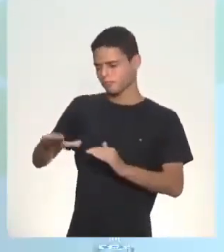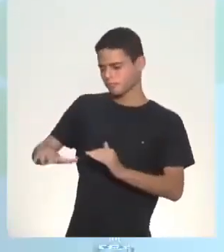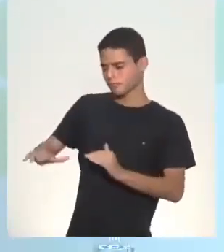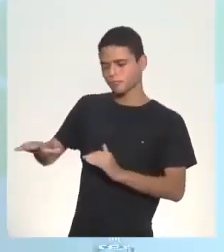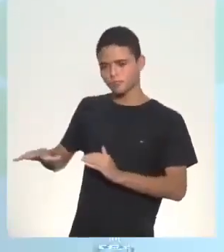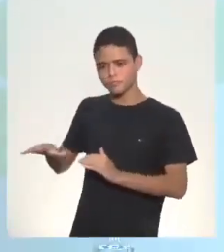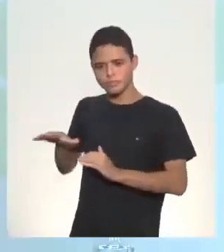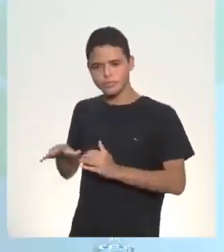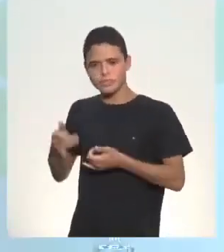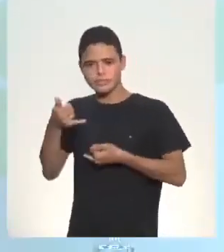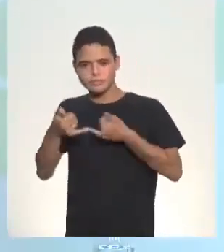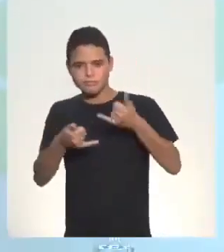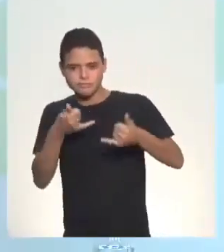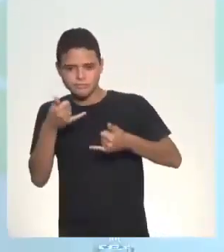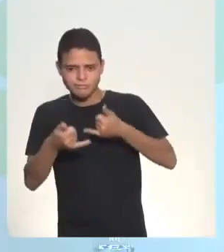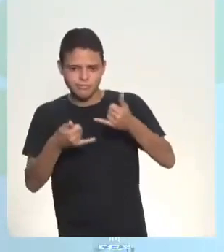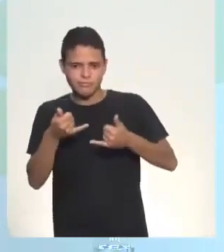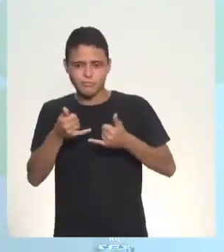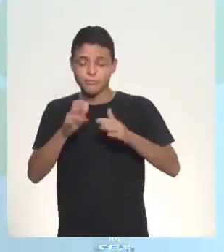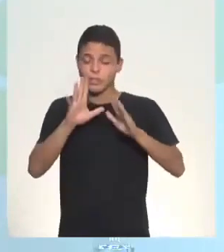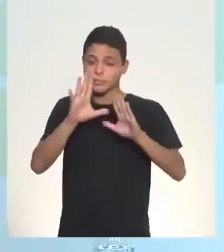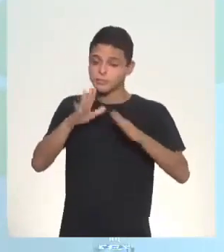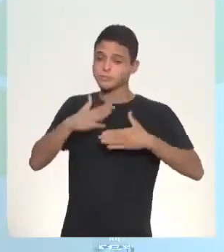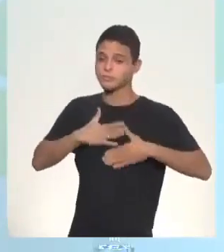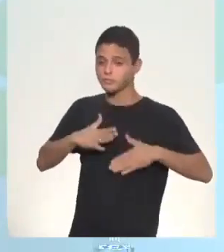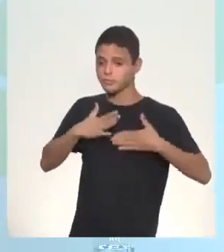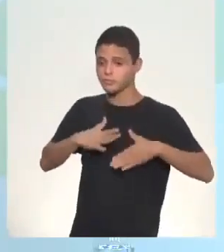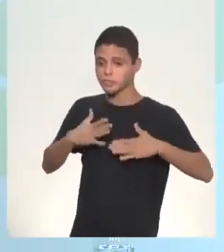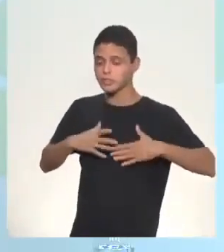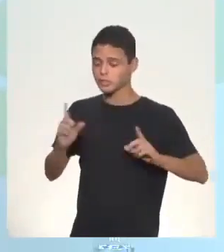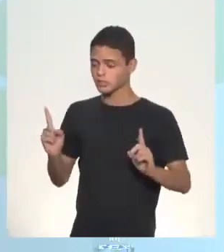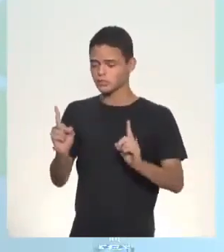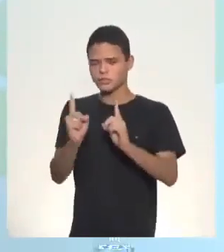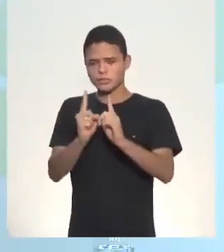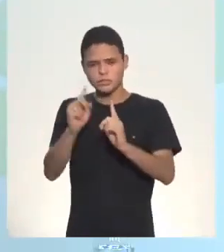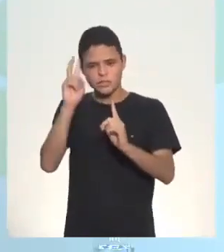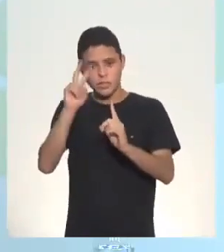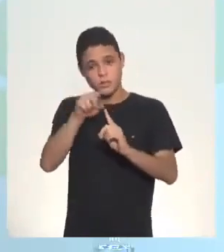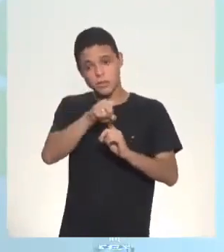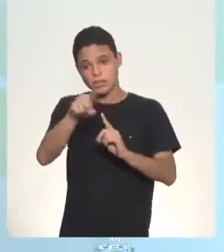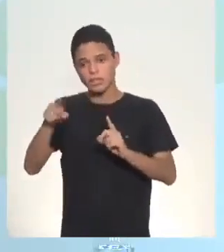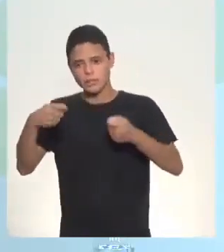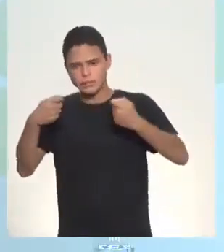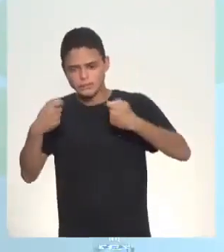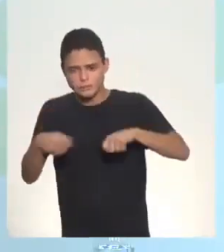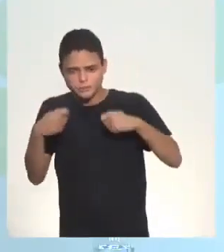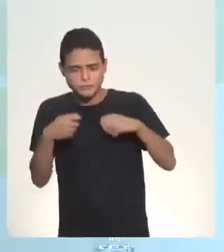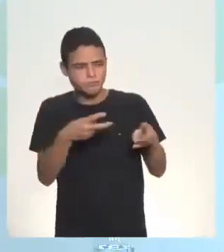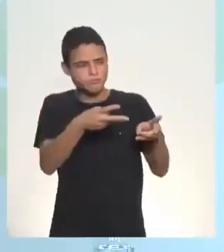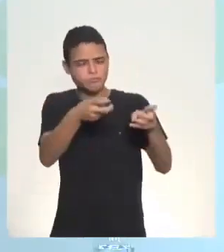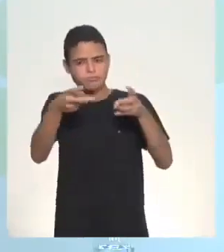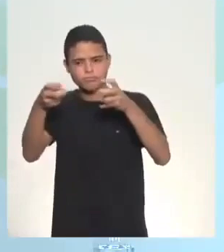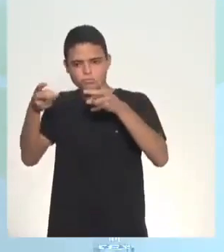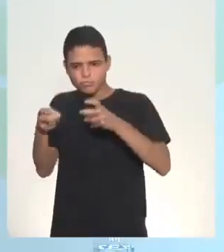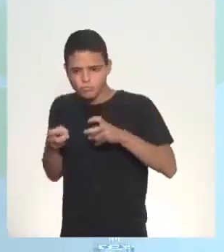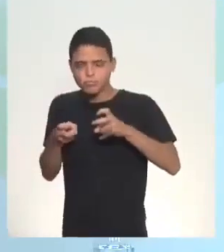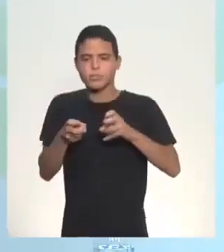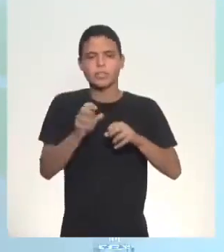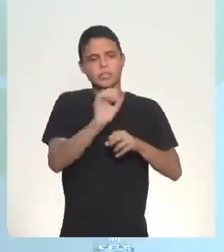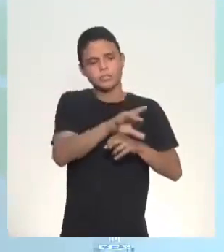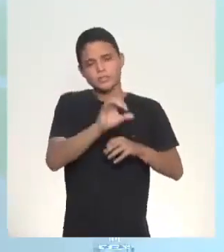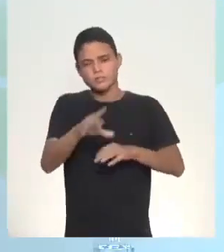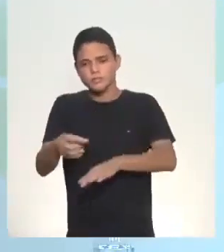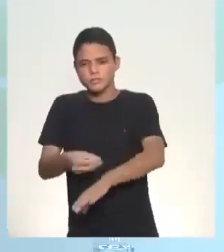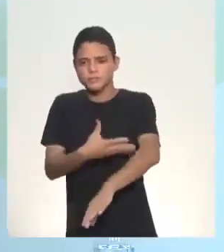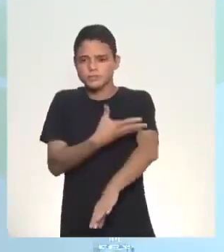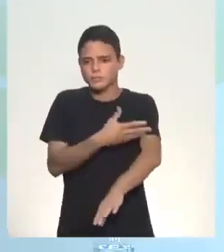só o ralo da história, né? E você precisa observar cada personagem, a participação dele. E essa do padre ter que mostrar para a sociedade ali